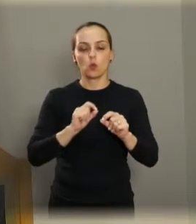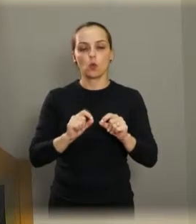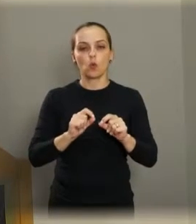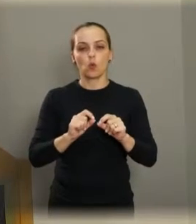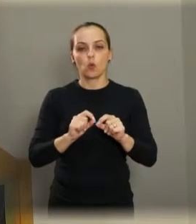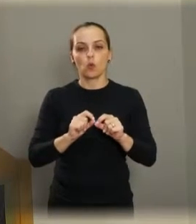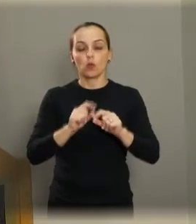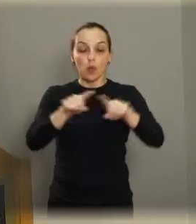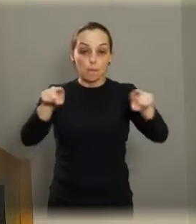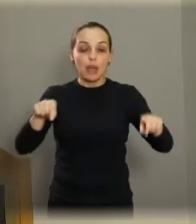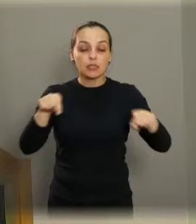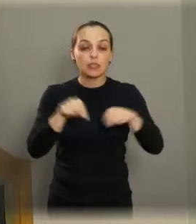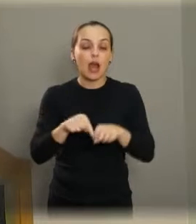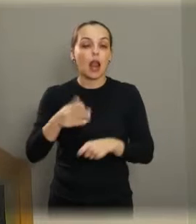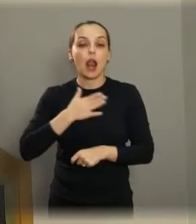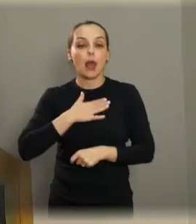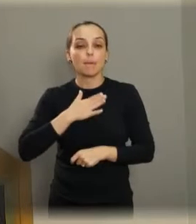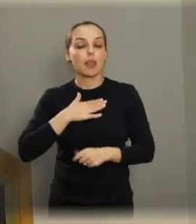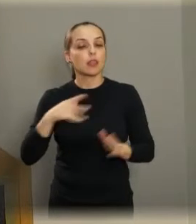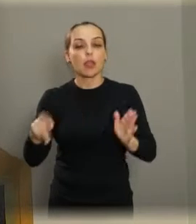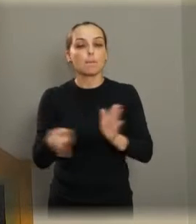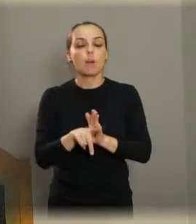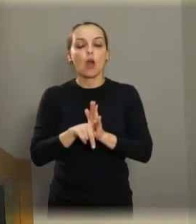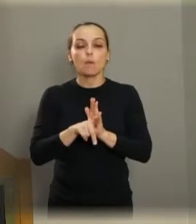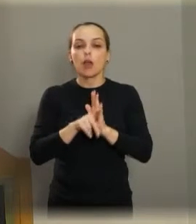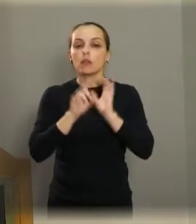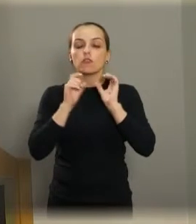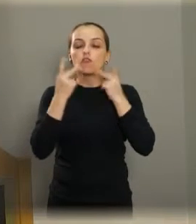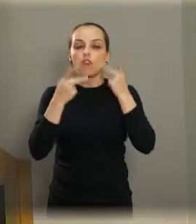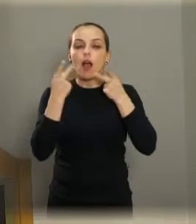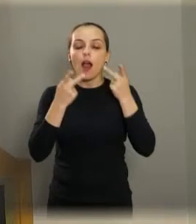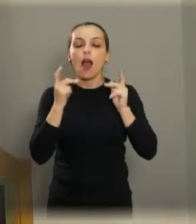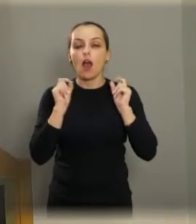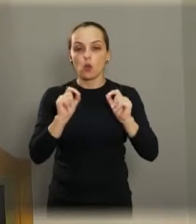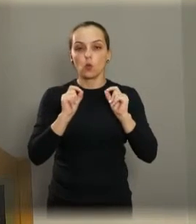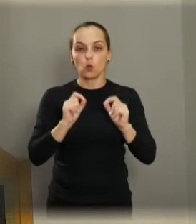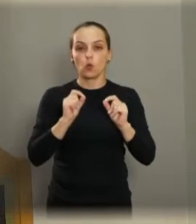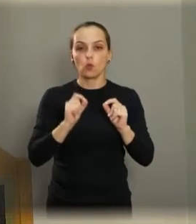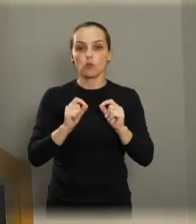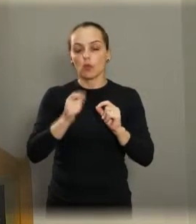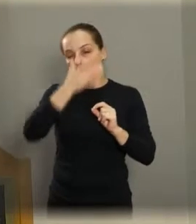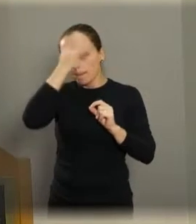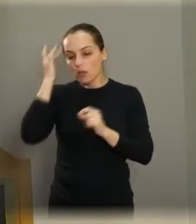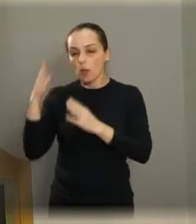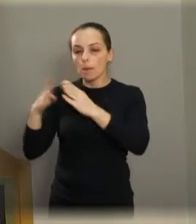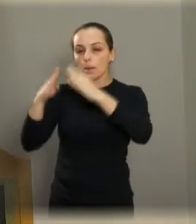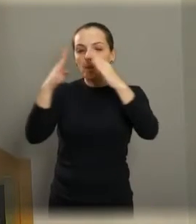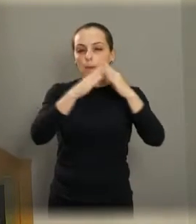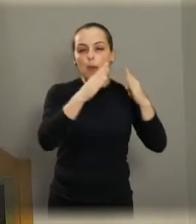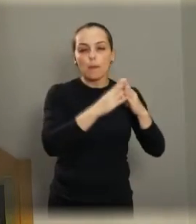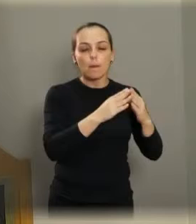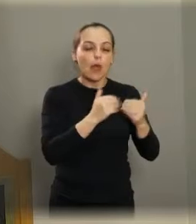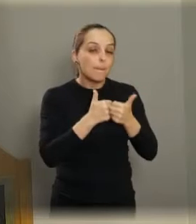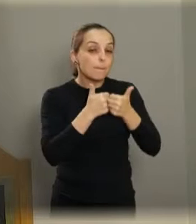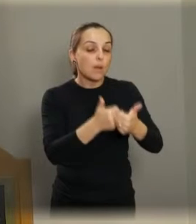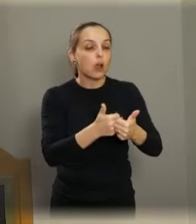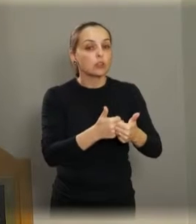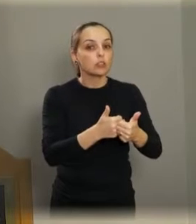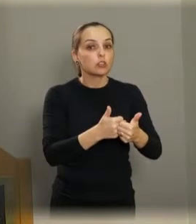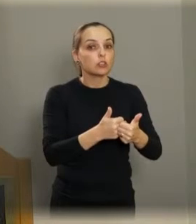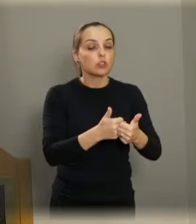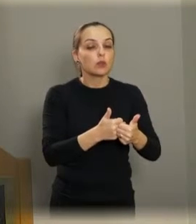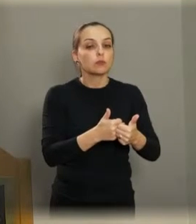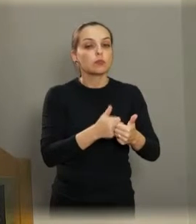nosso gabinete falo dessa hoje em especial que é para dar uma satisfação para os moradores ali próximo do Instituto